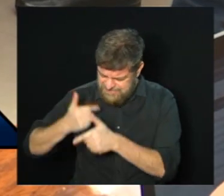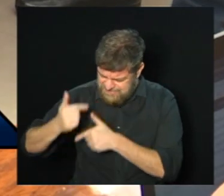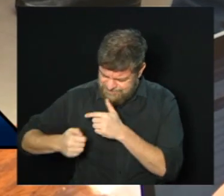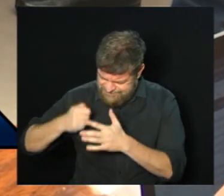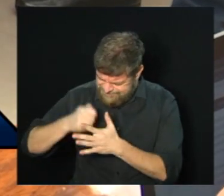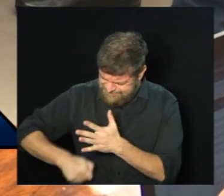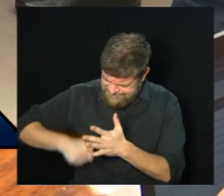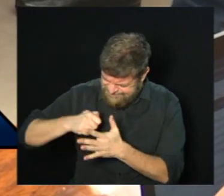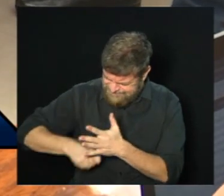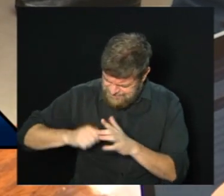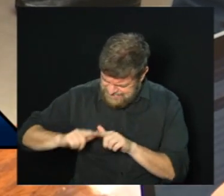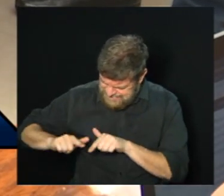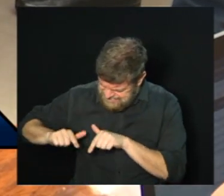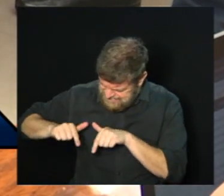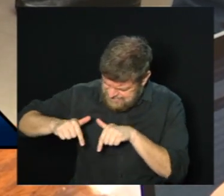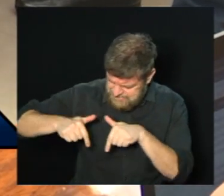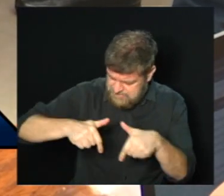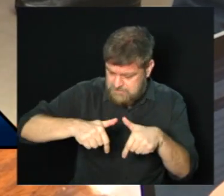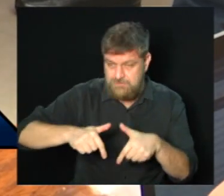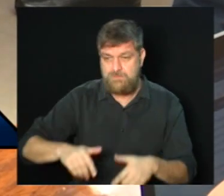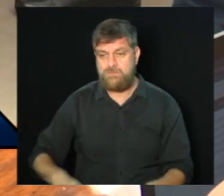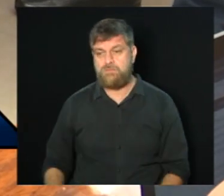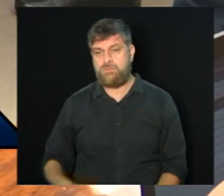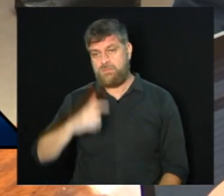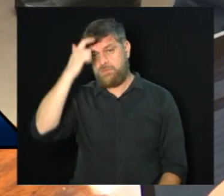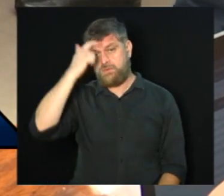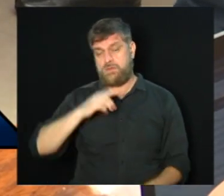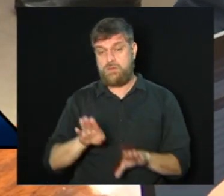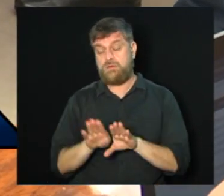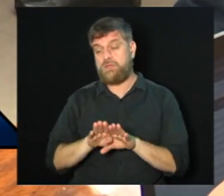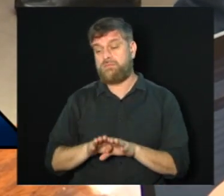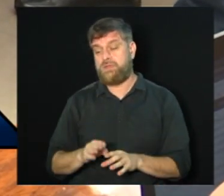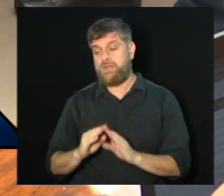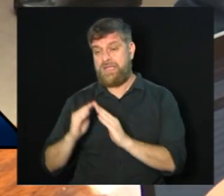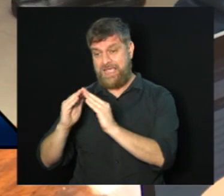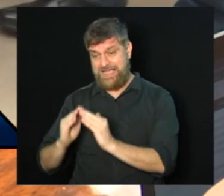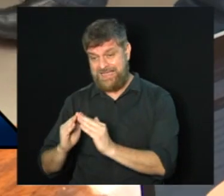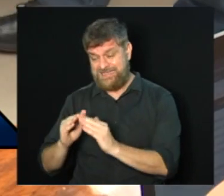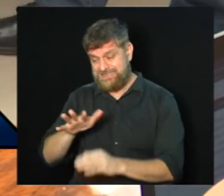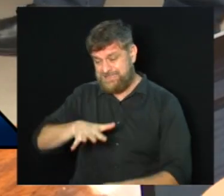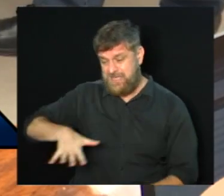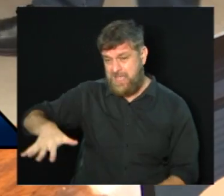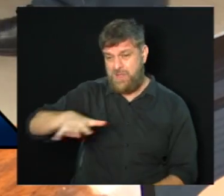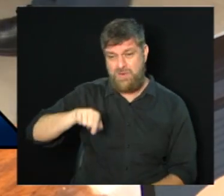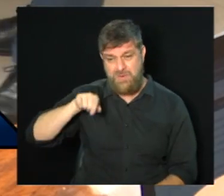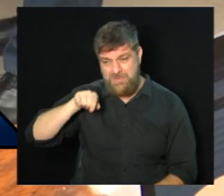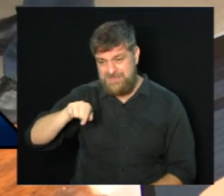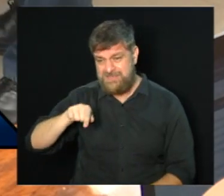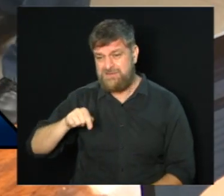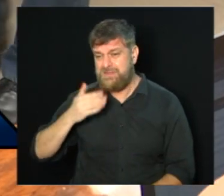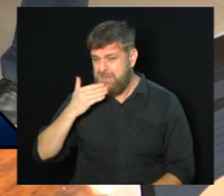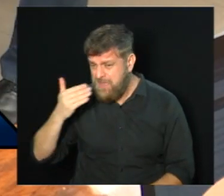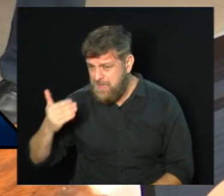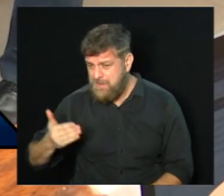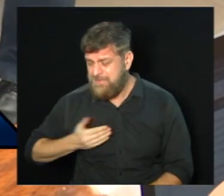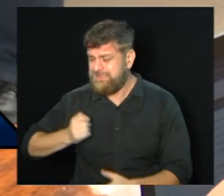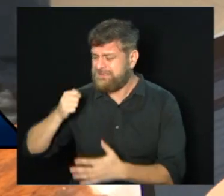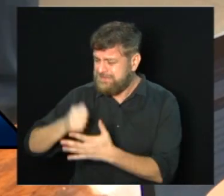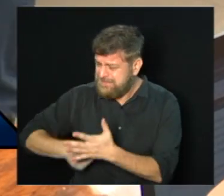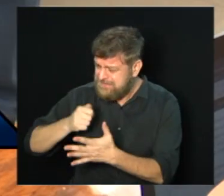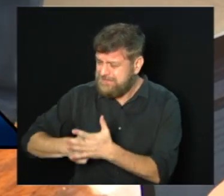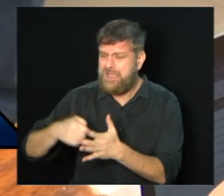insistência constantemente. E eu também vivo numa região lá que uma das reivindicações que as pessoas